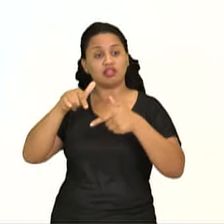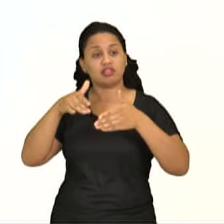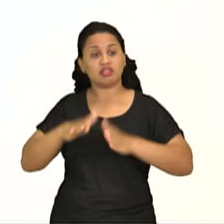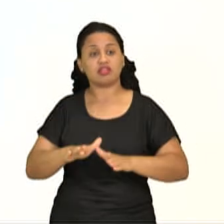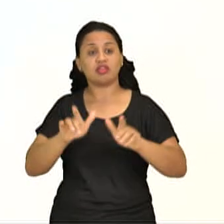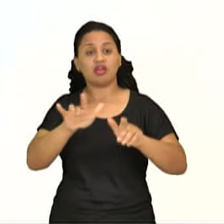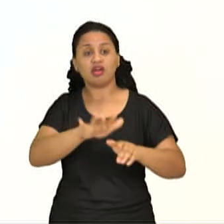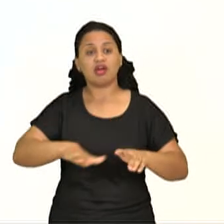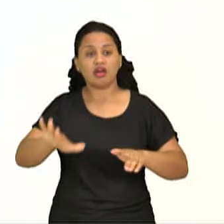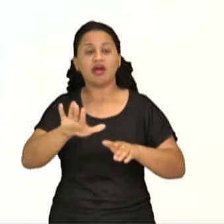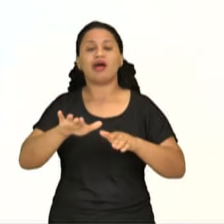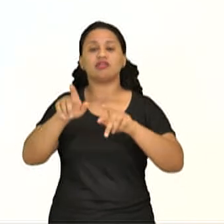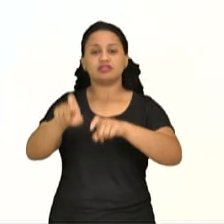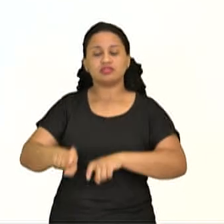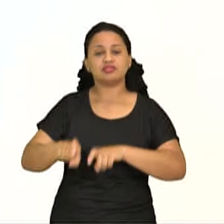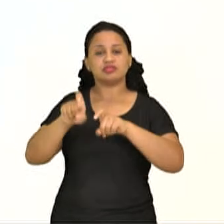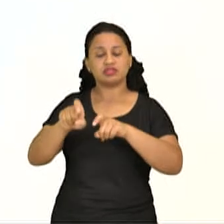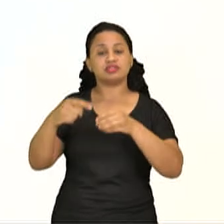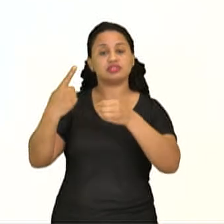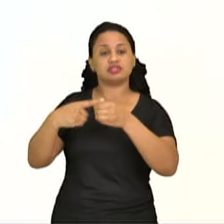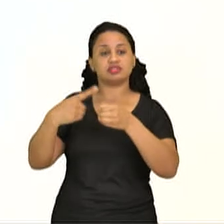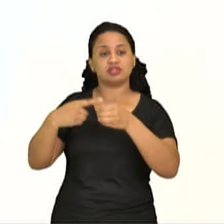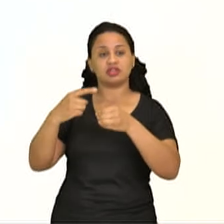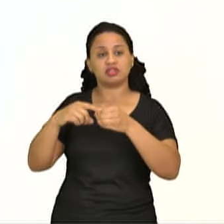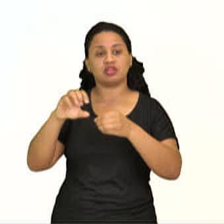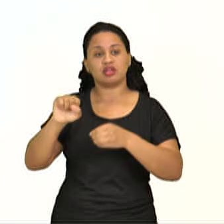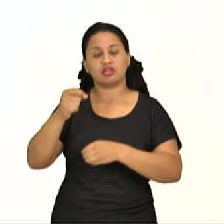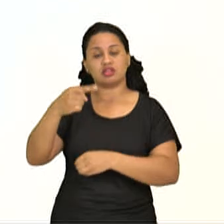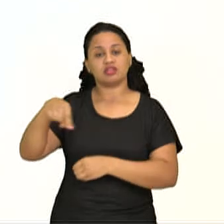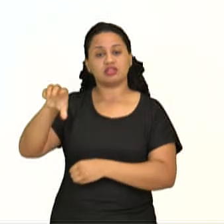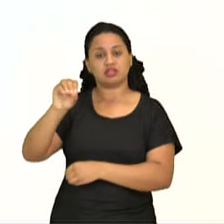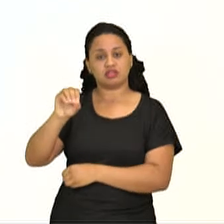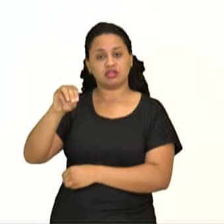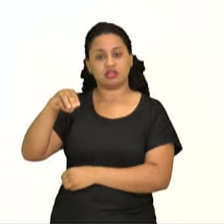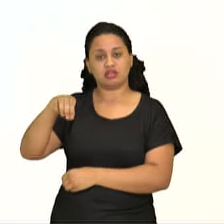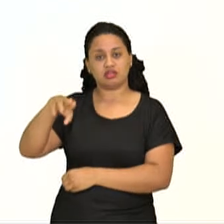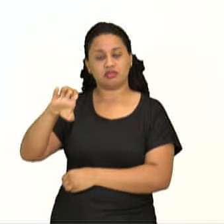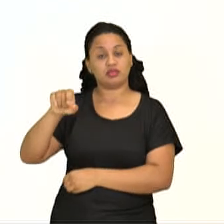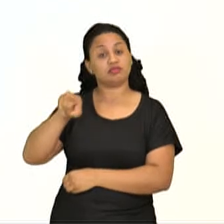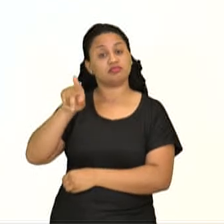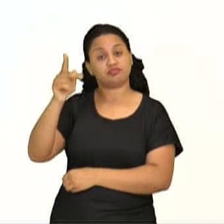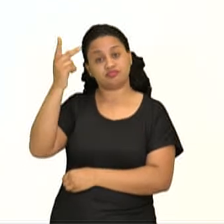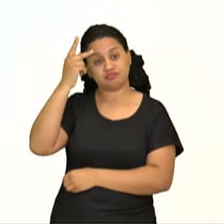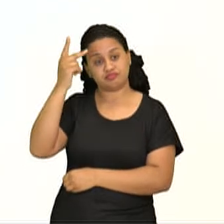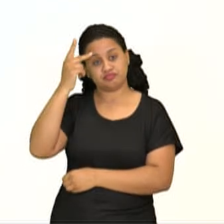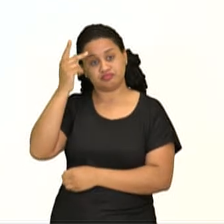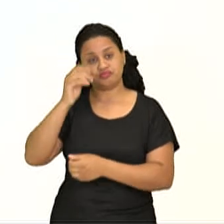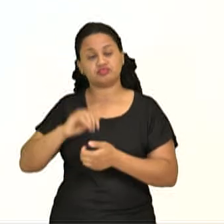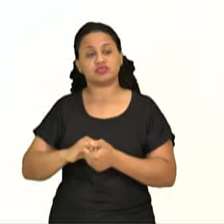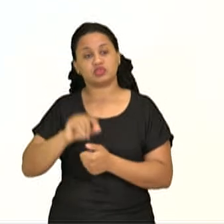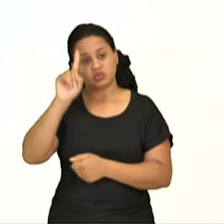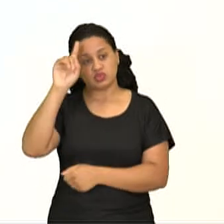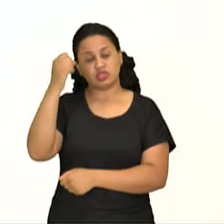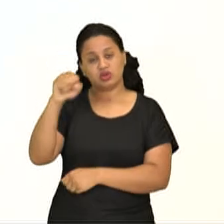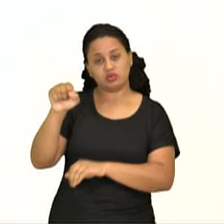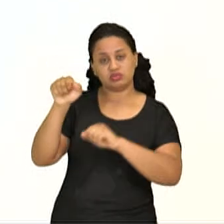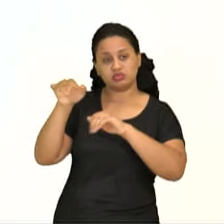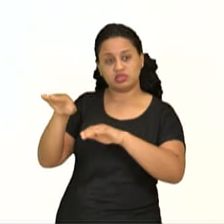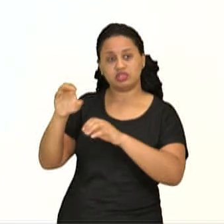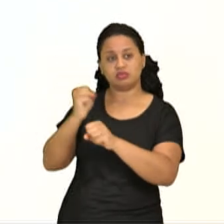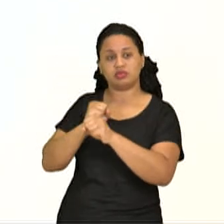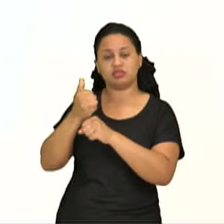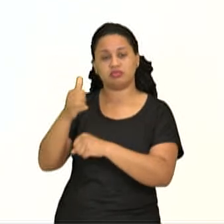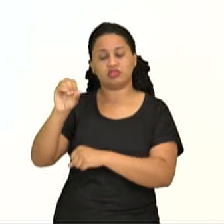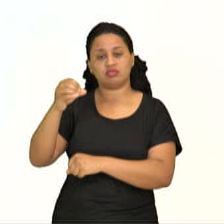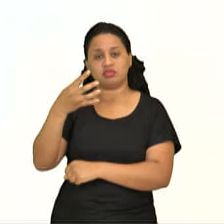rural do município de São Manuel, São Paulo, em 8 de setembro de 1947. Iniciou